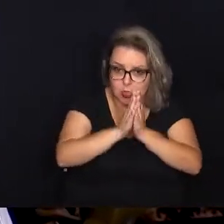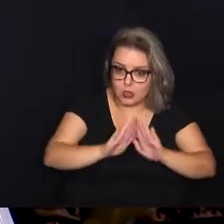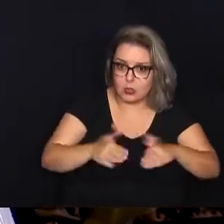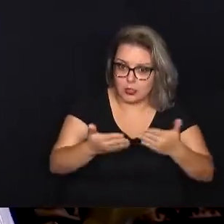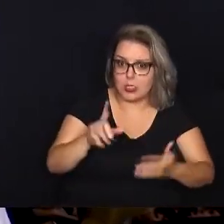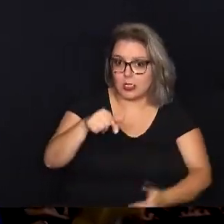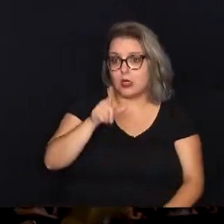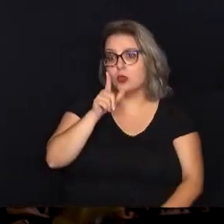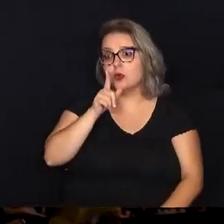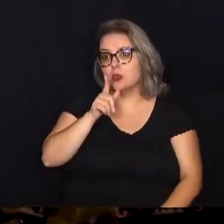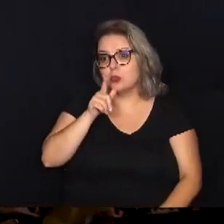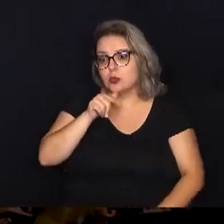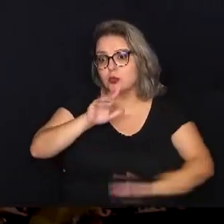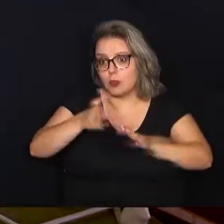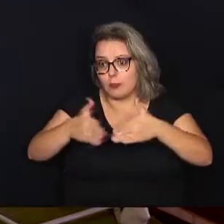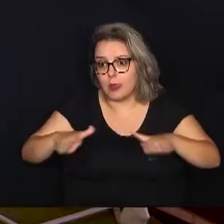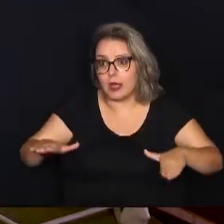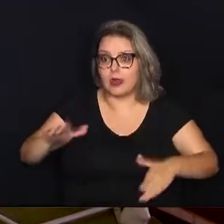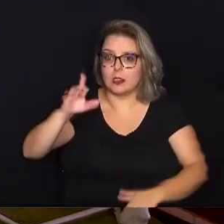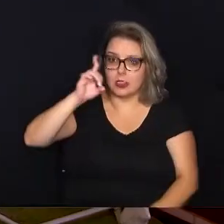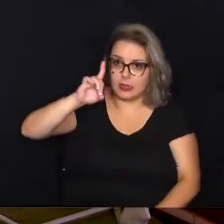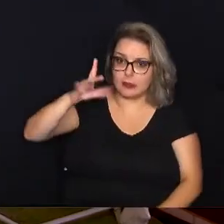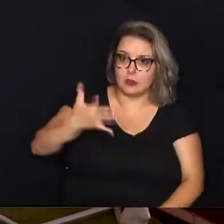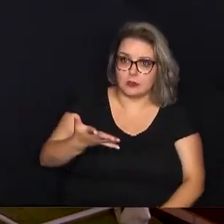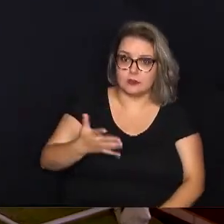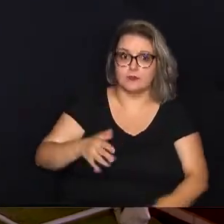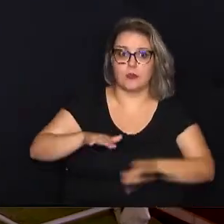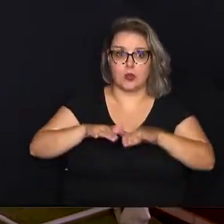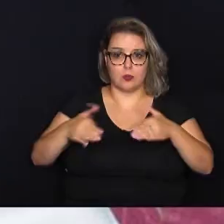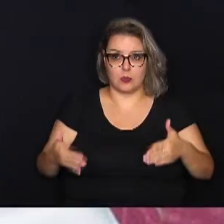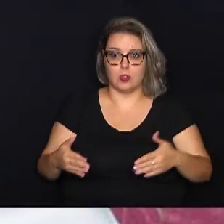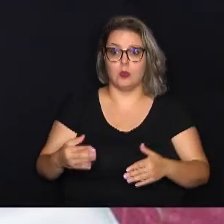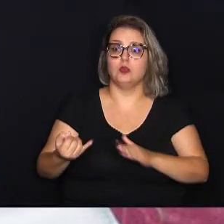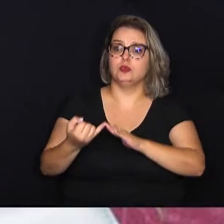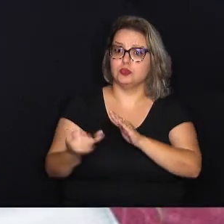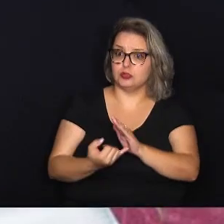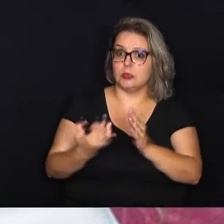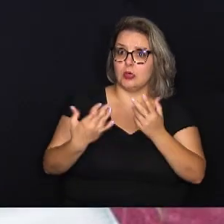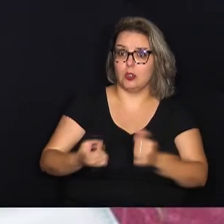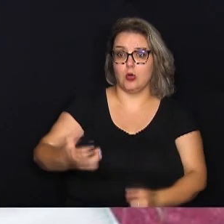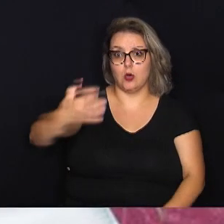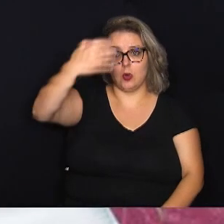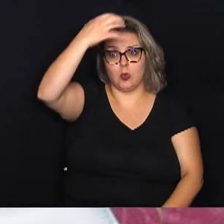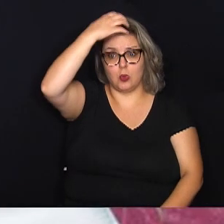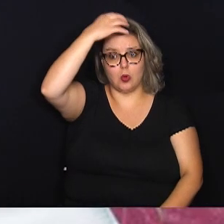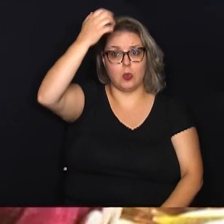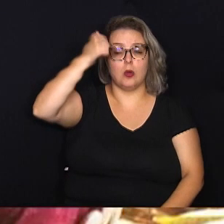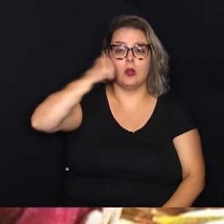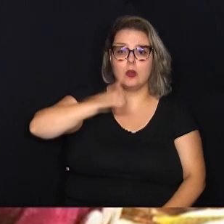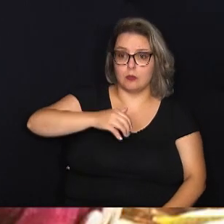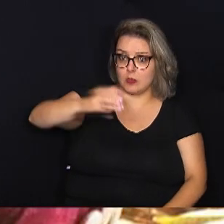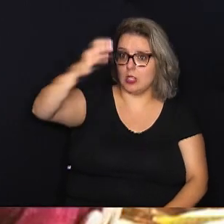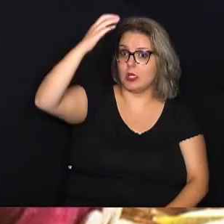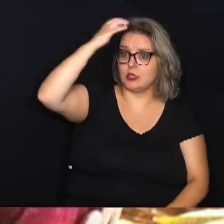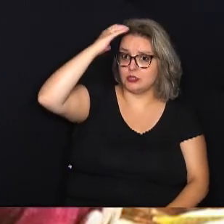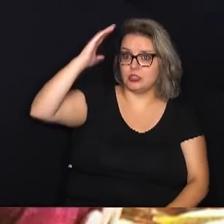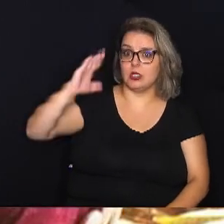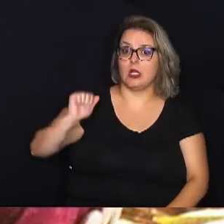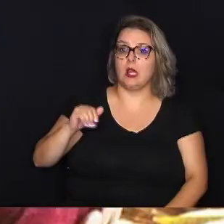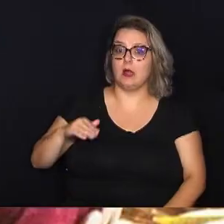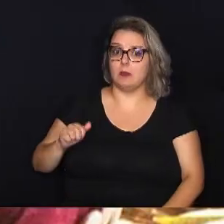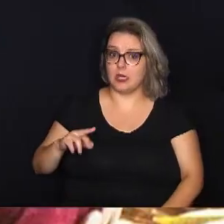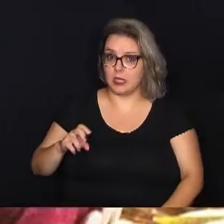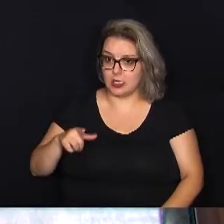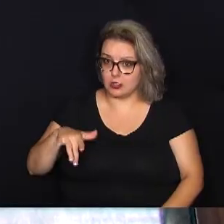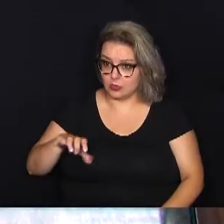por causa de Olokun, que é o deus do mar. Nesta mesa do salão principal, o Instituto já recebeu o rei e a rainha da República